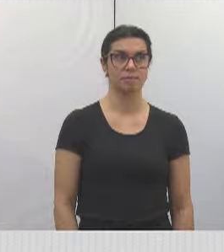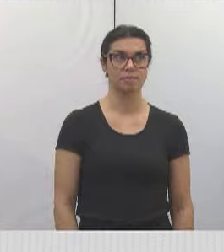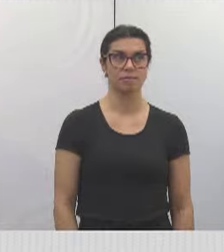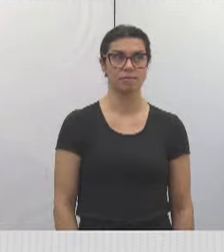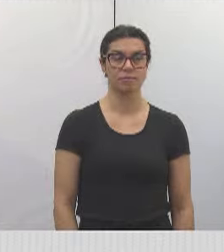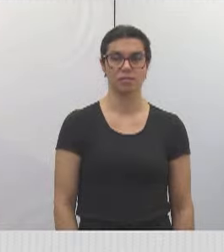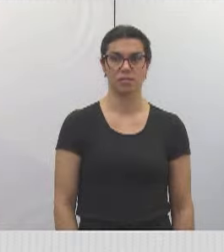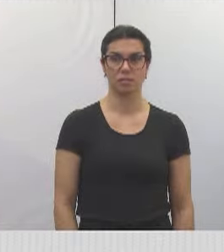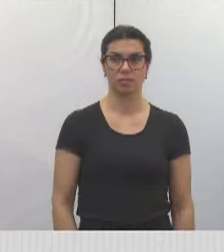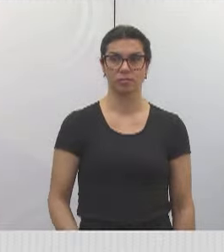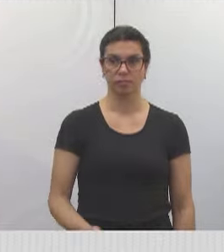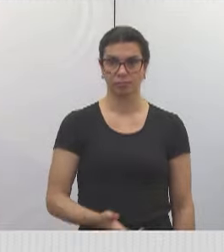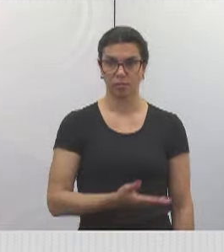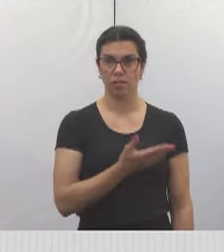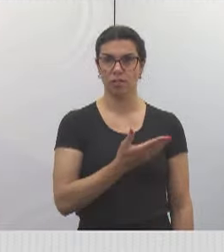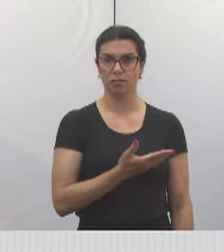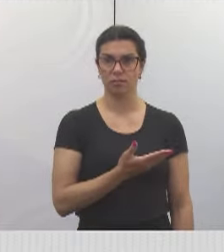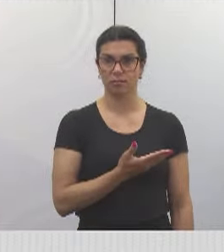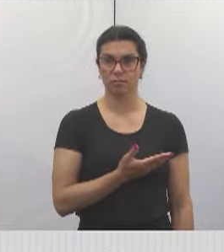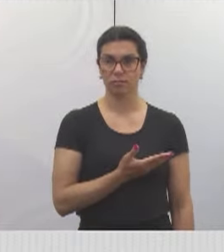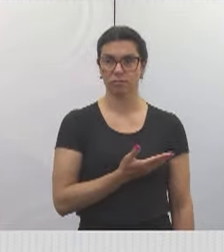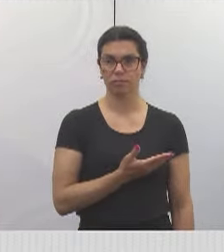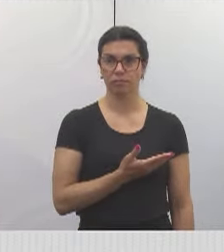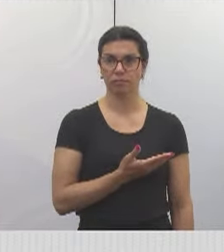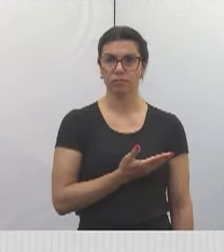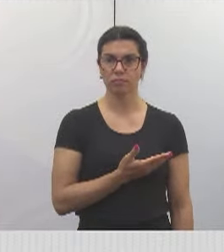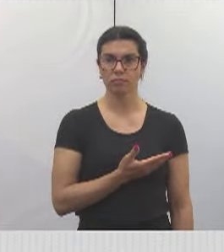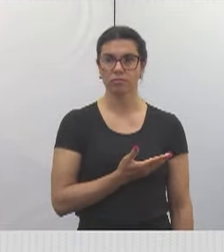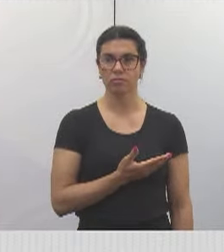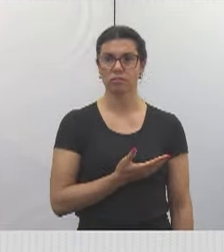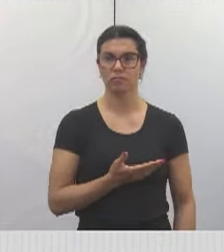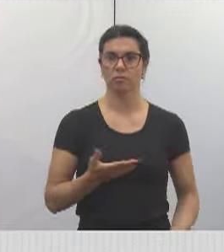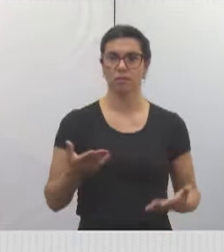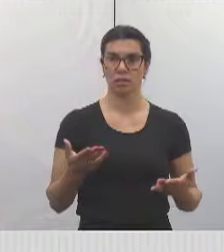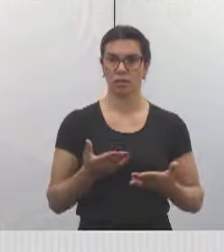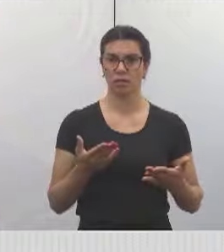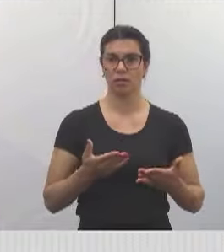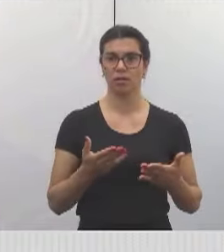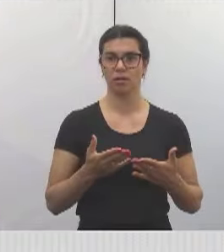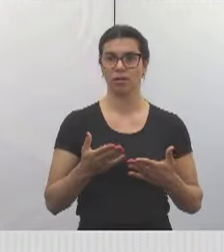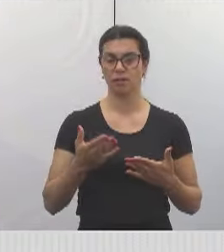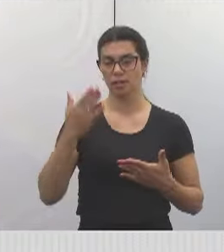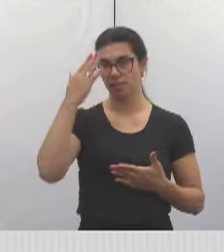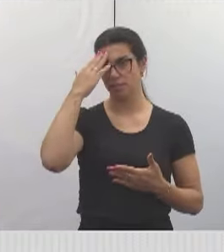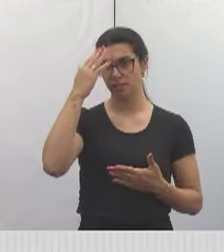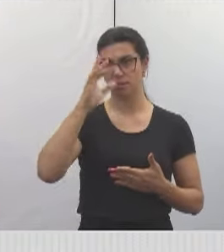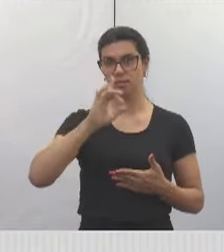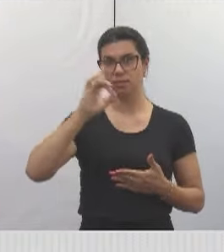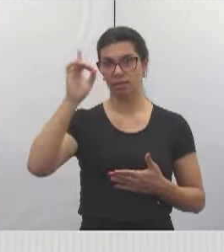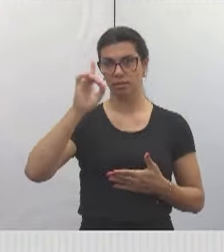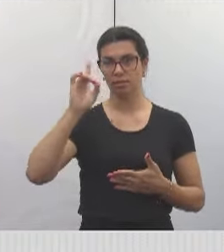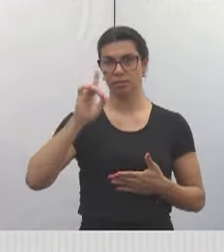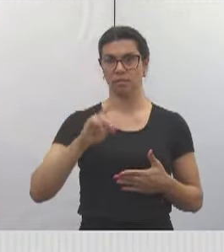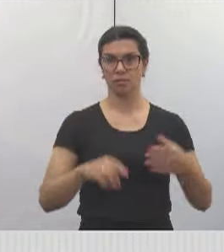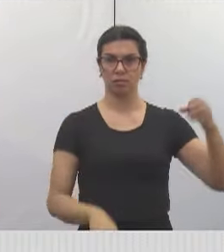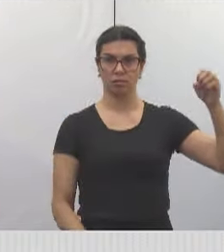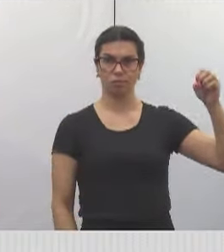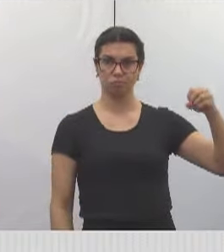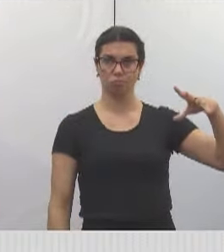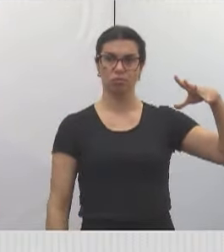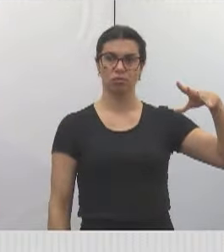Aí a entrada do Parque Minha Lua, né? Graças a Deus agora a gente já terminou nosso bairro, Parque Minha